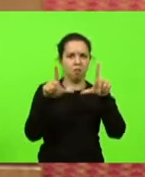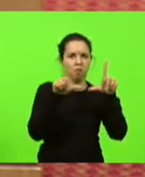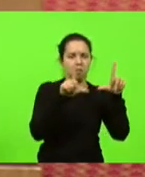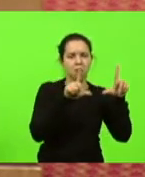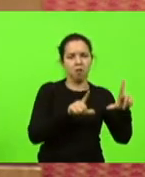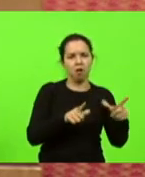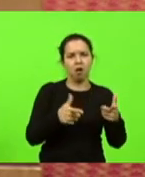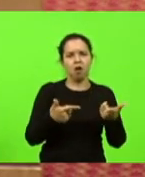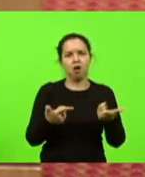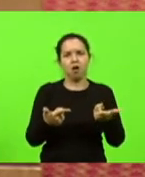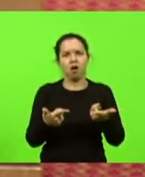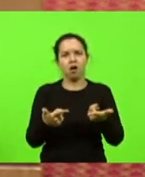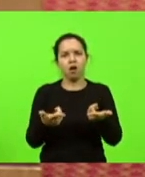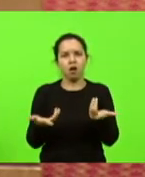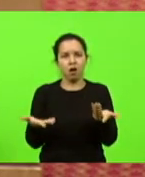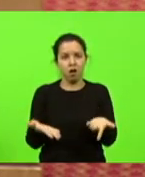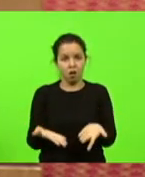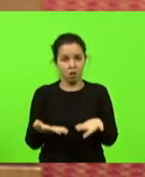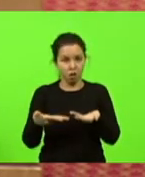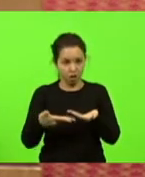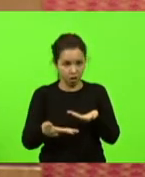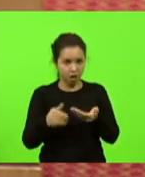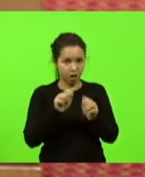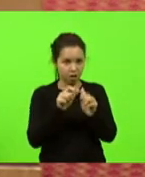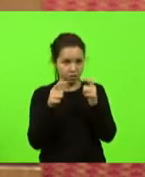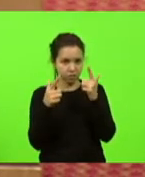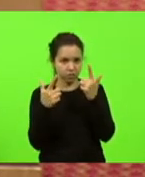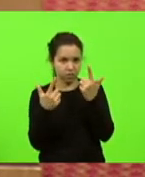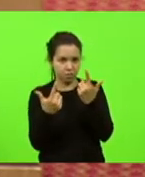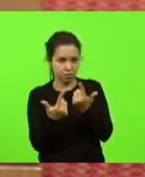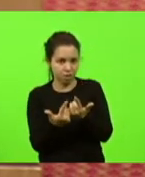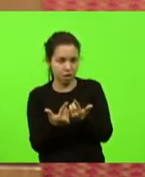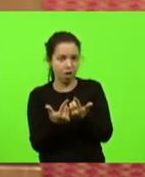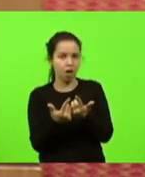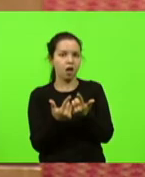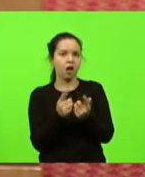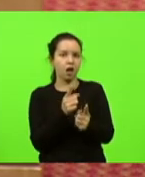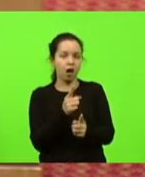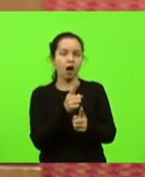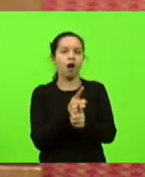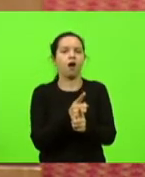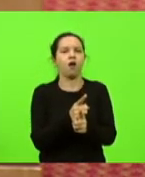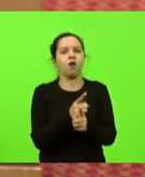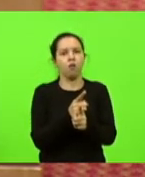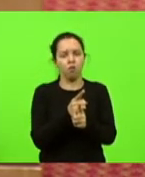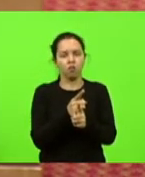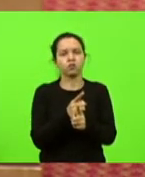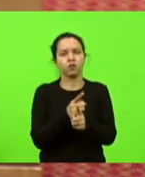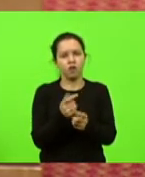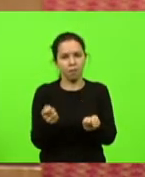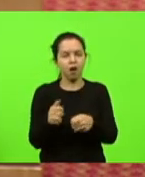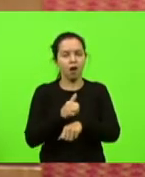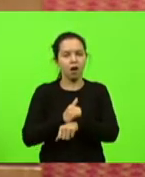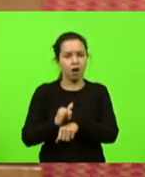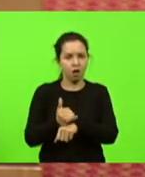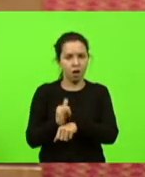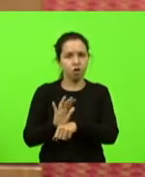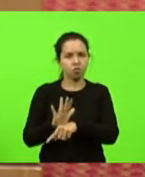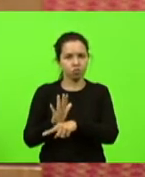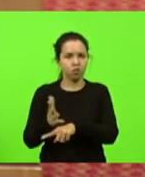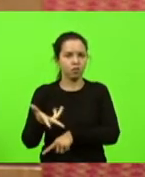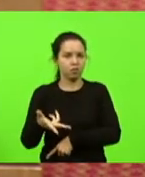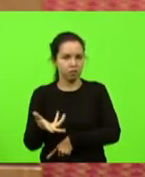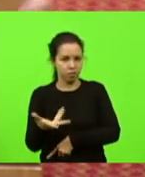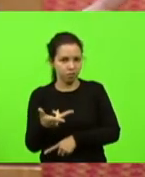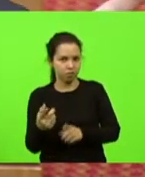a Assembleia encontra um meio legal de fazer com agilidade para atender a